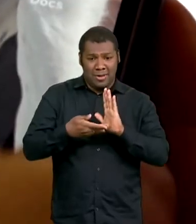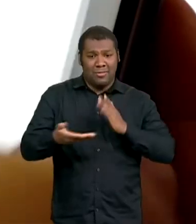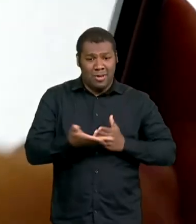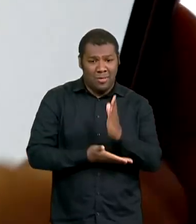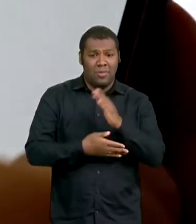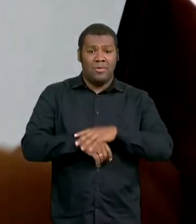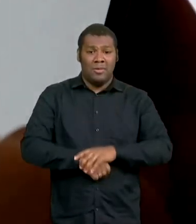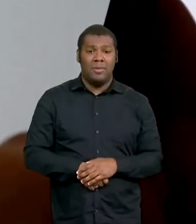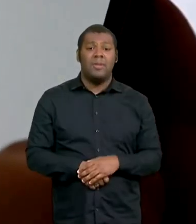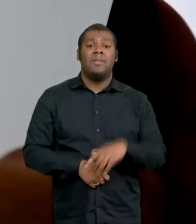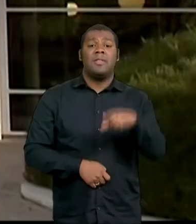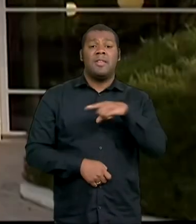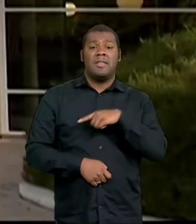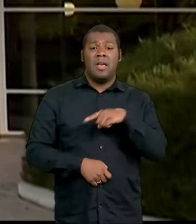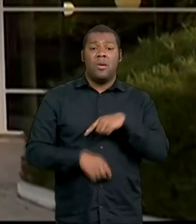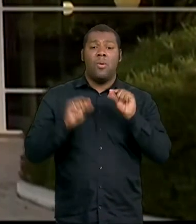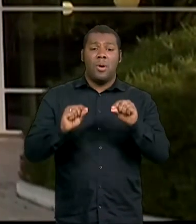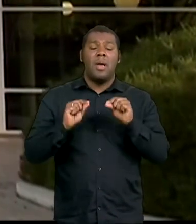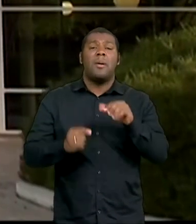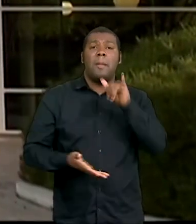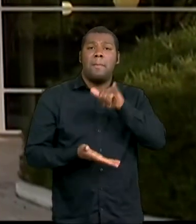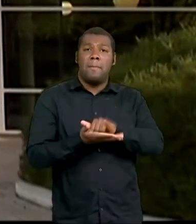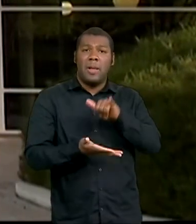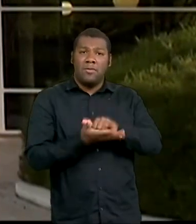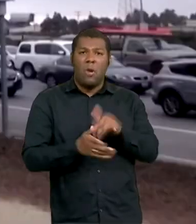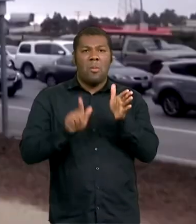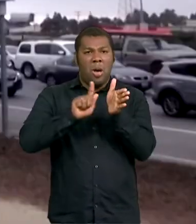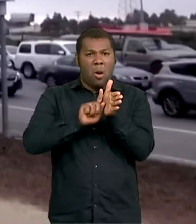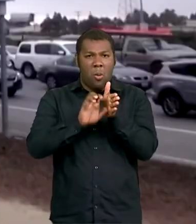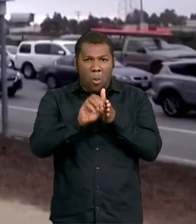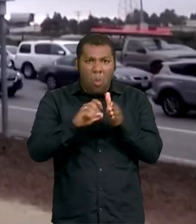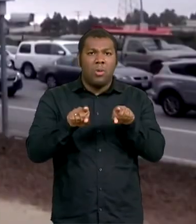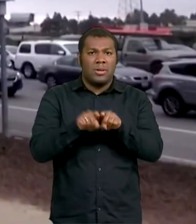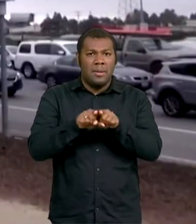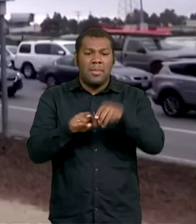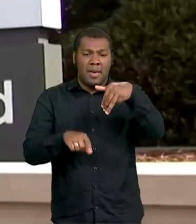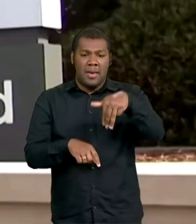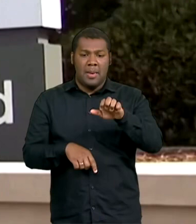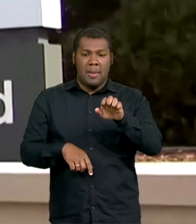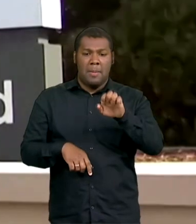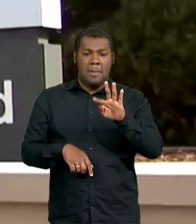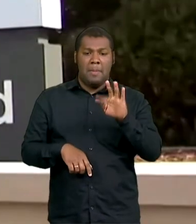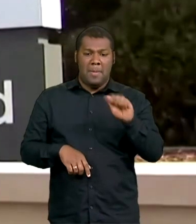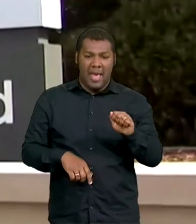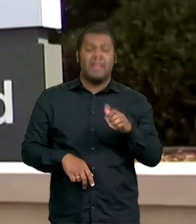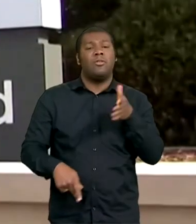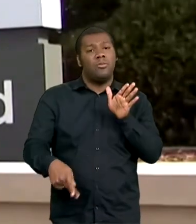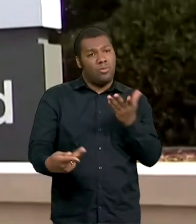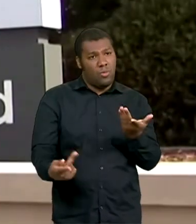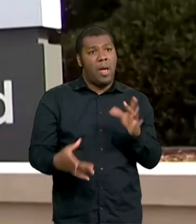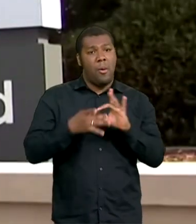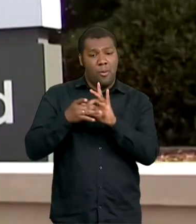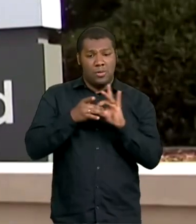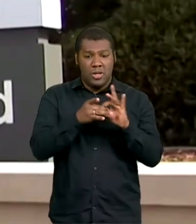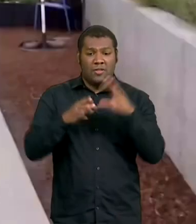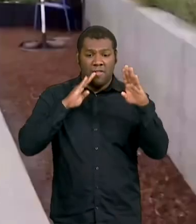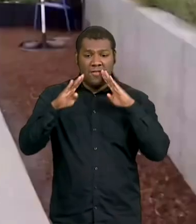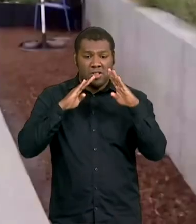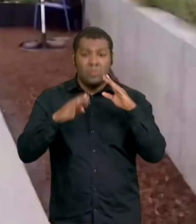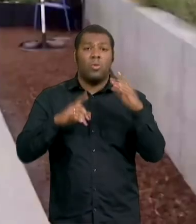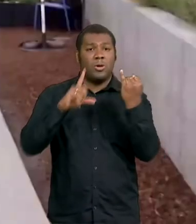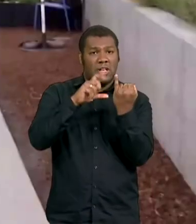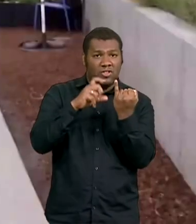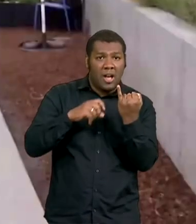das chamadas Big Techs, plataformas como Google e a Meta, que é a dona do Facebook, do Instagram e do WhatsApp.